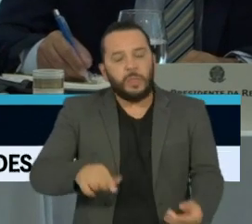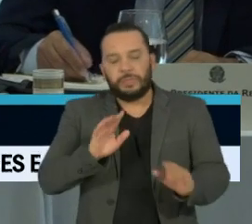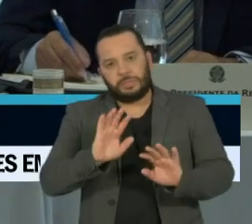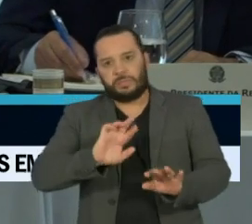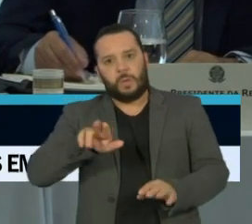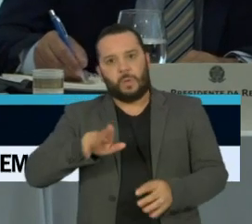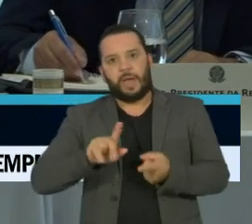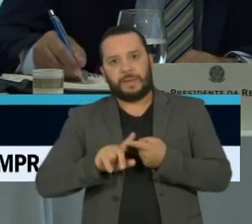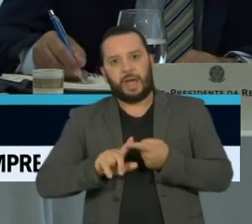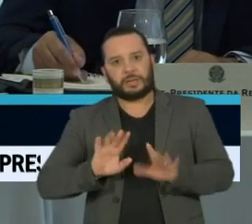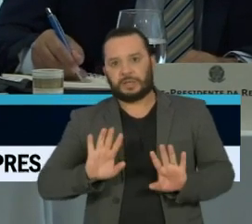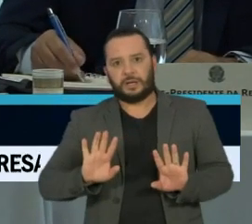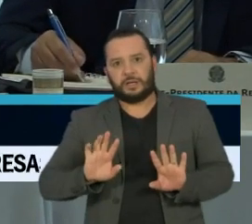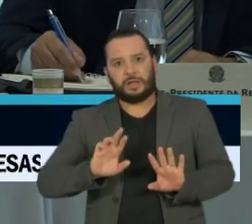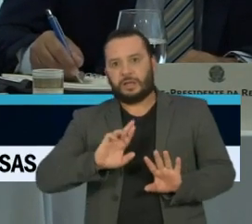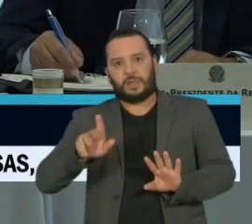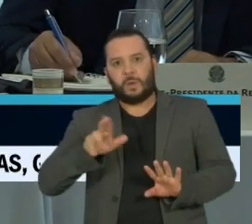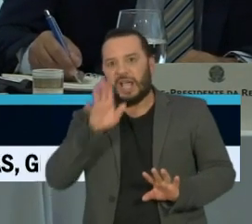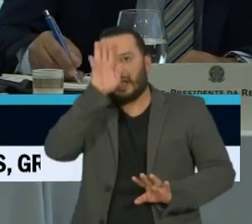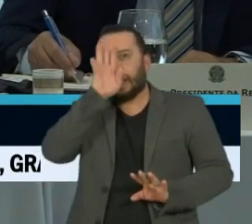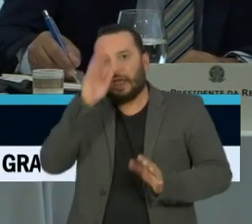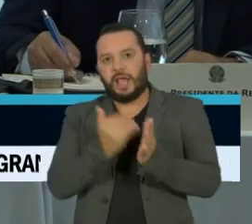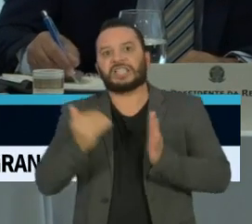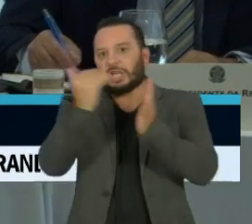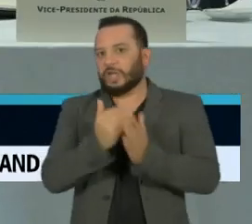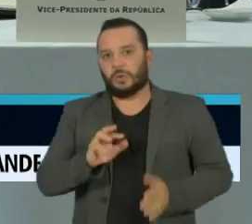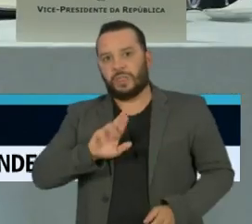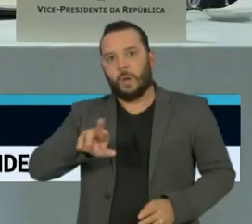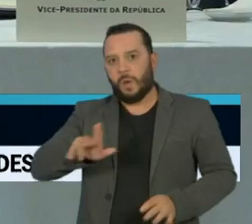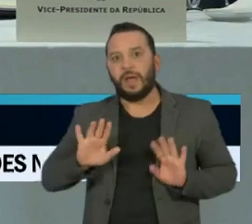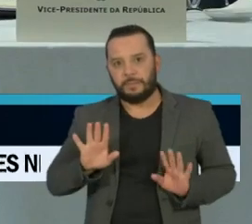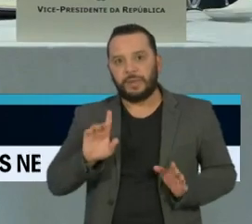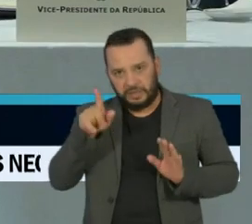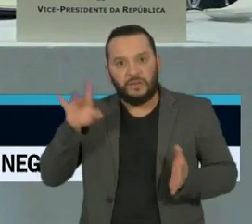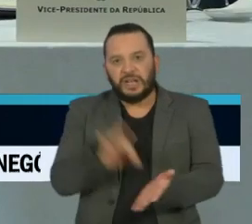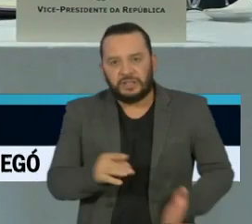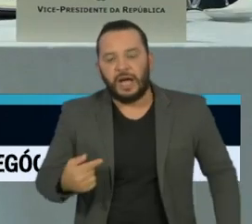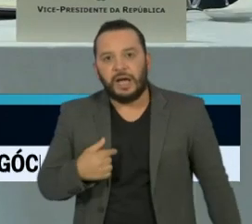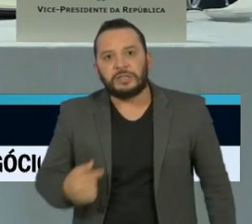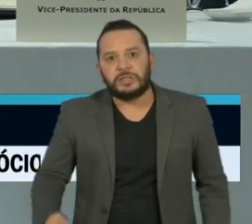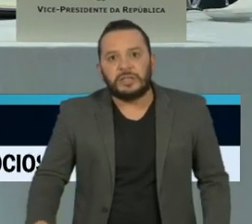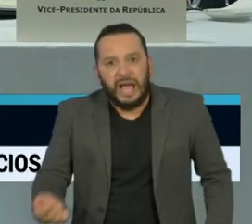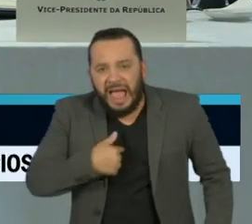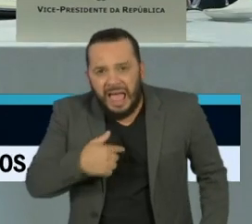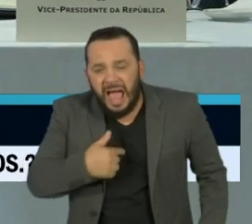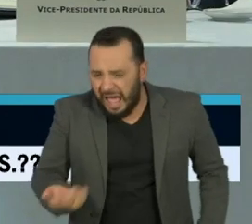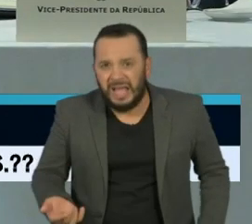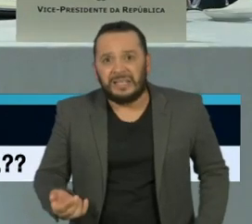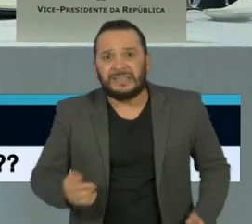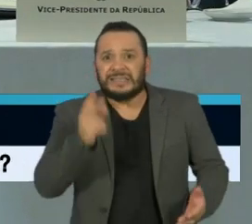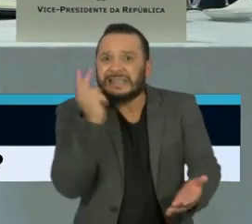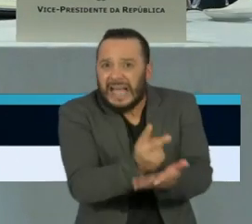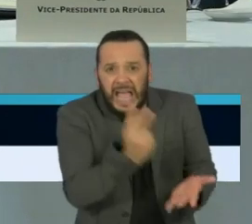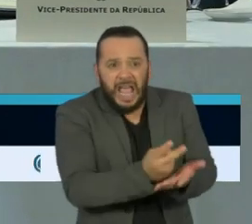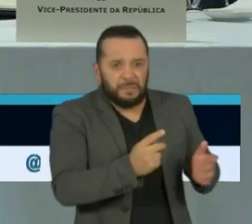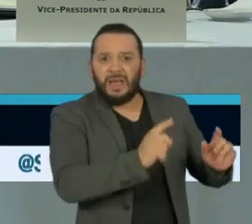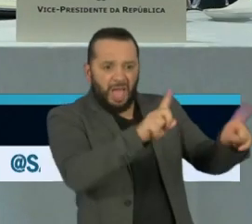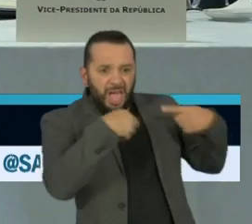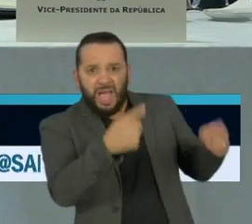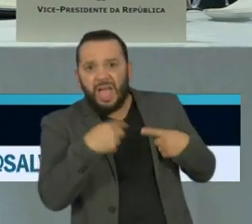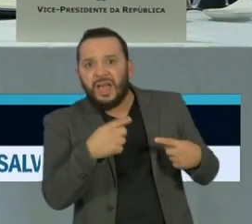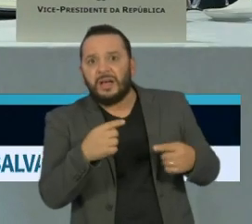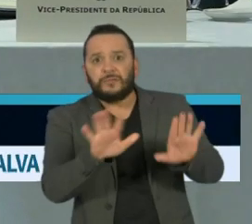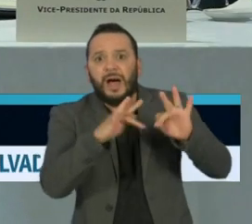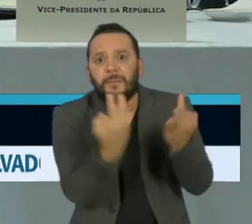não não essa população da minha porta é uma verdade mas é o tempo todo para me atingir mexendo com a minha